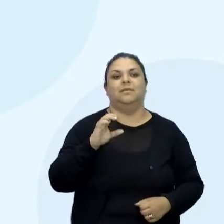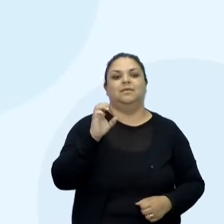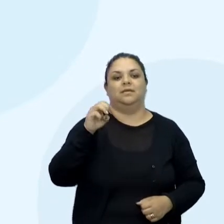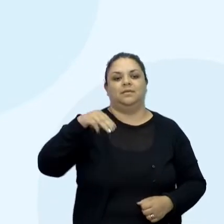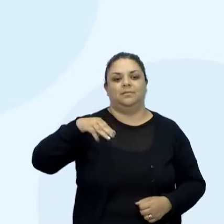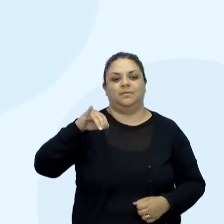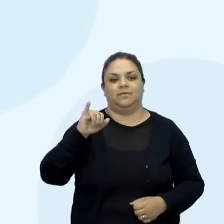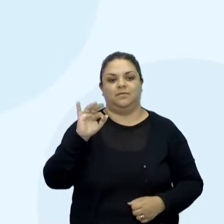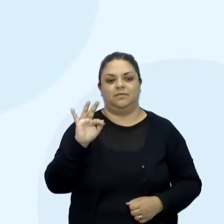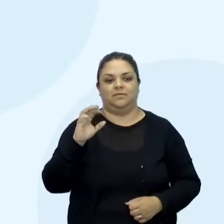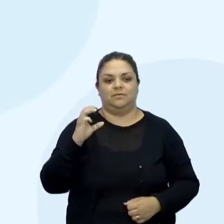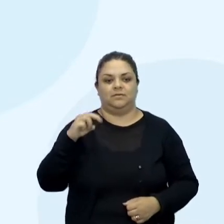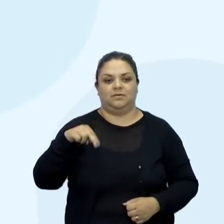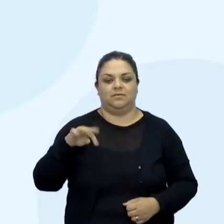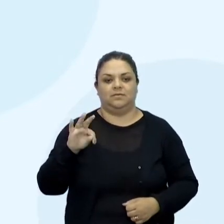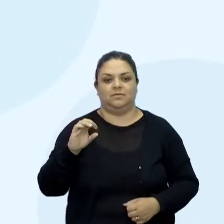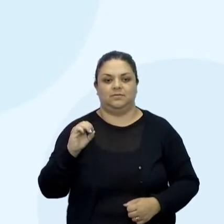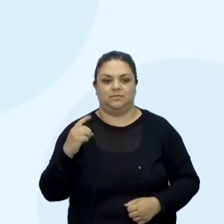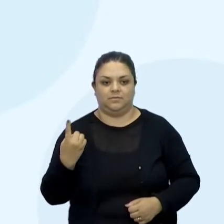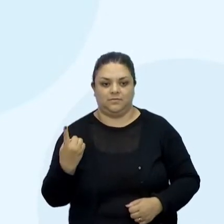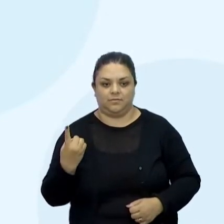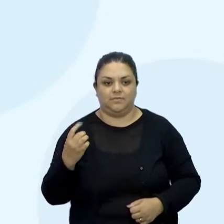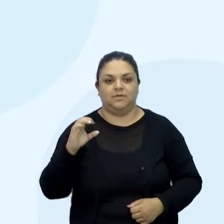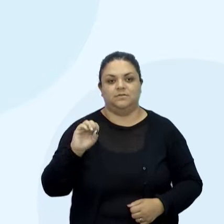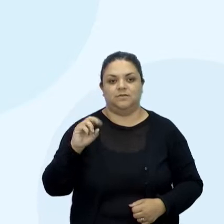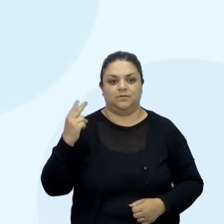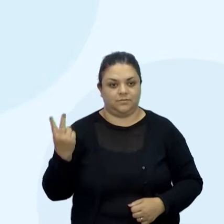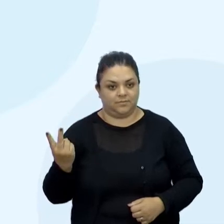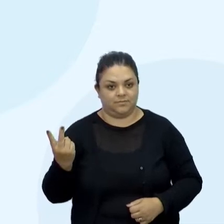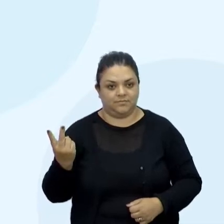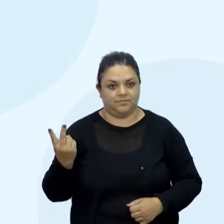01, MIFCNT 02,